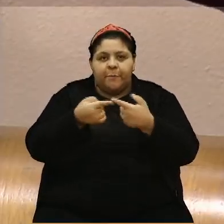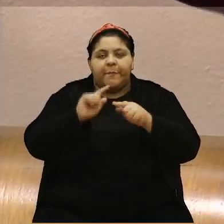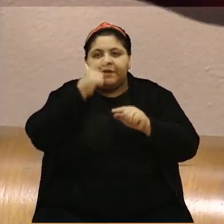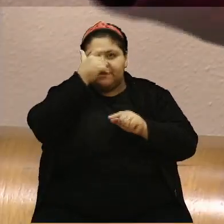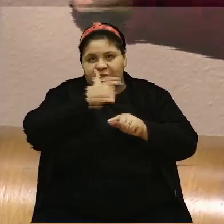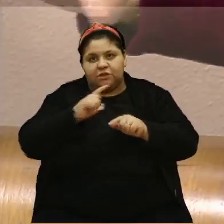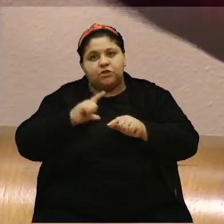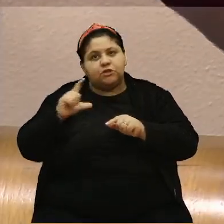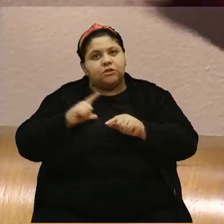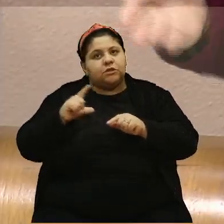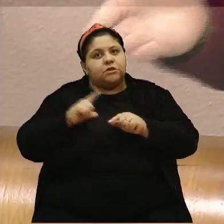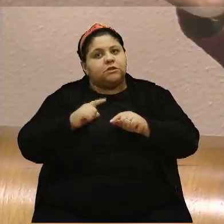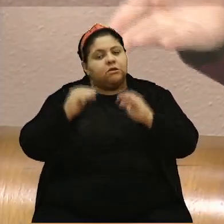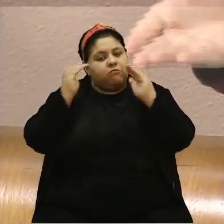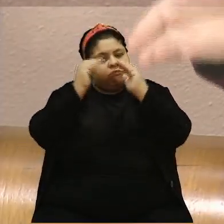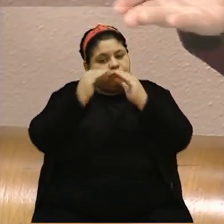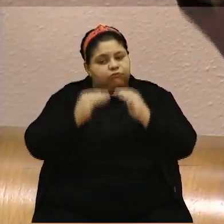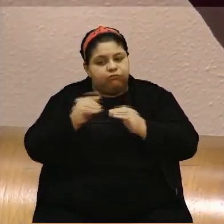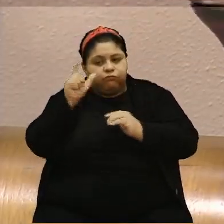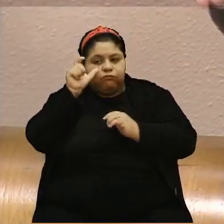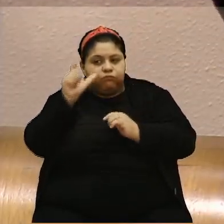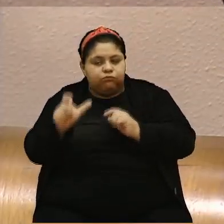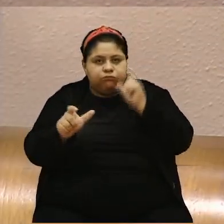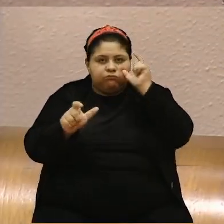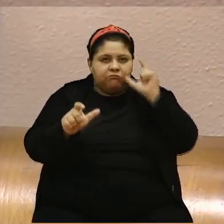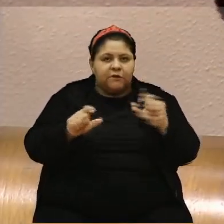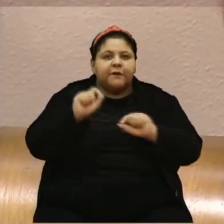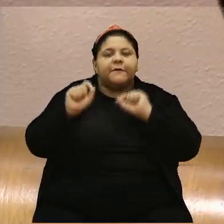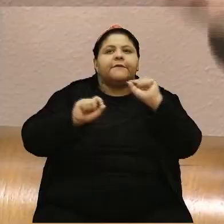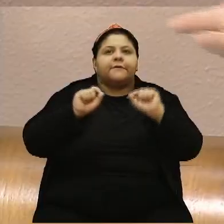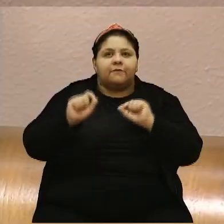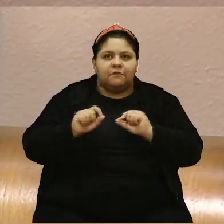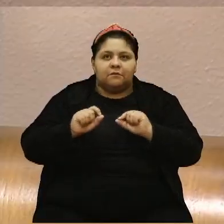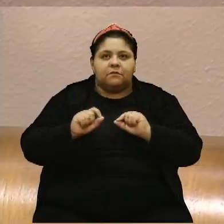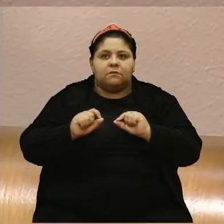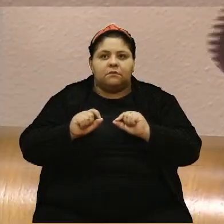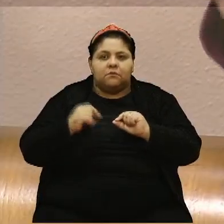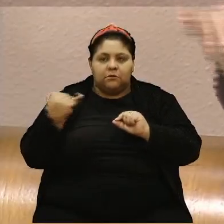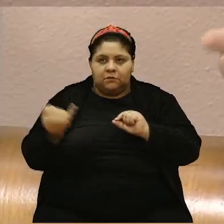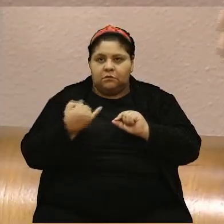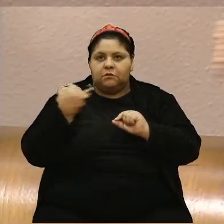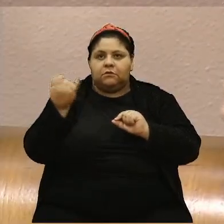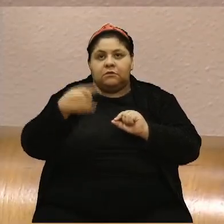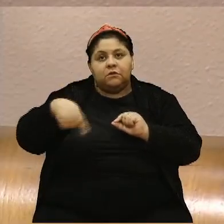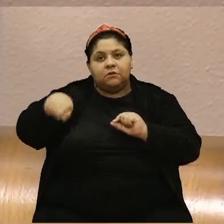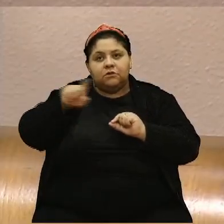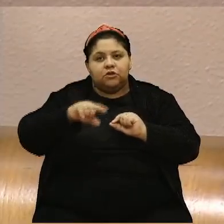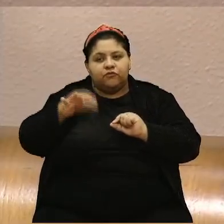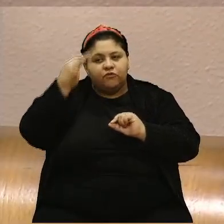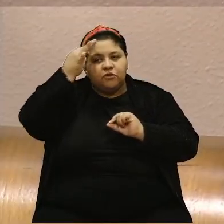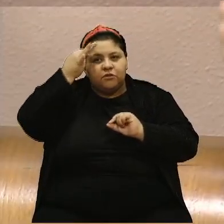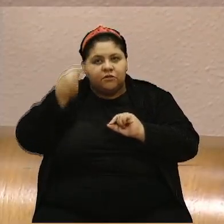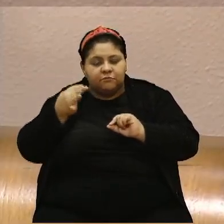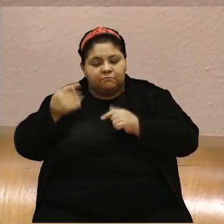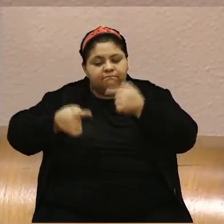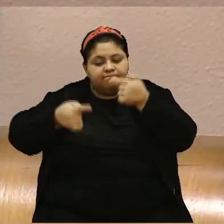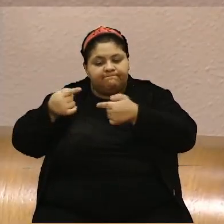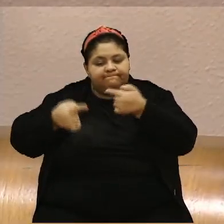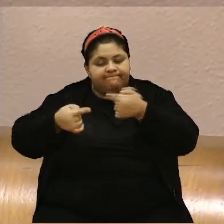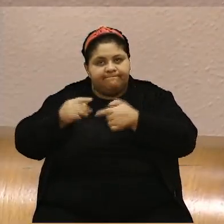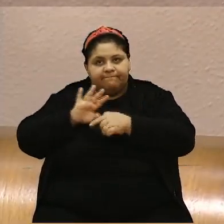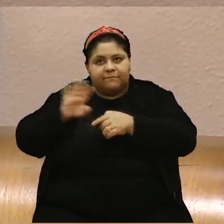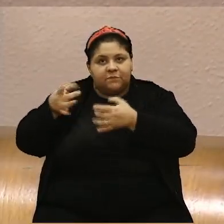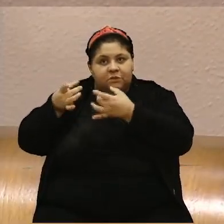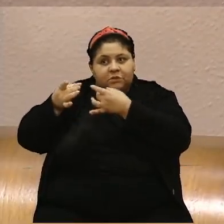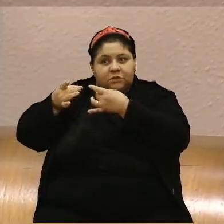tem como acomodar os interesses de quem realmente nos importa, enfim, se a gente for sensato nesse debate e não deixar que